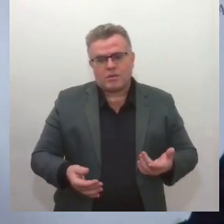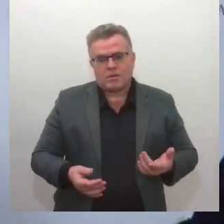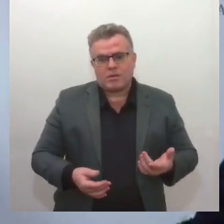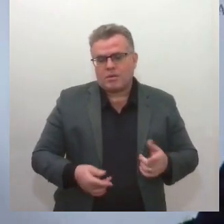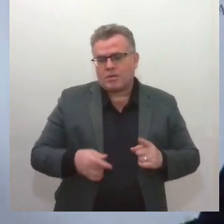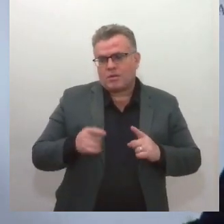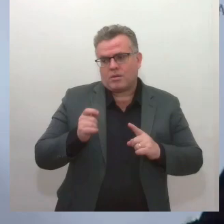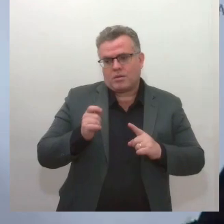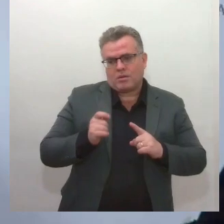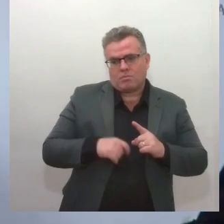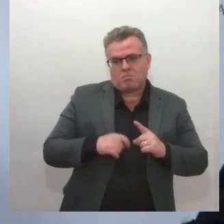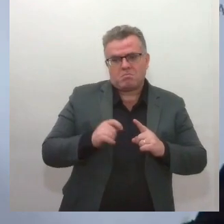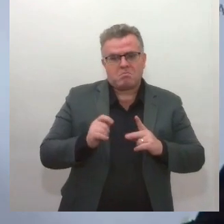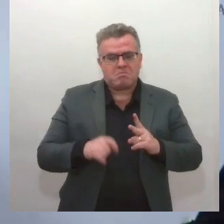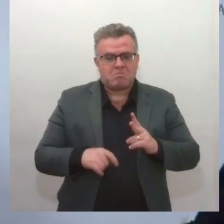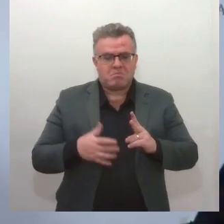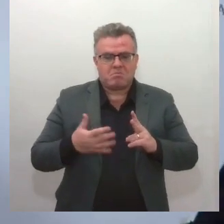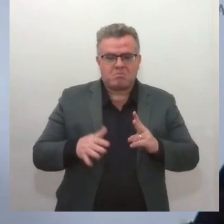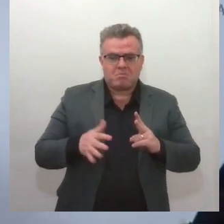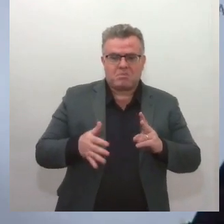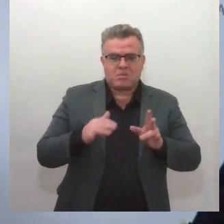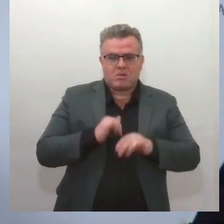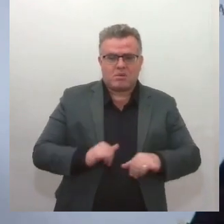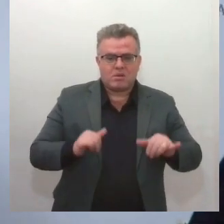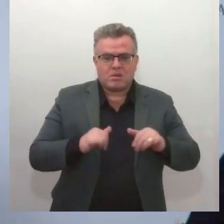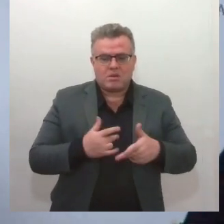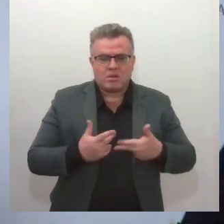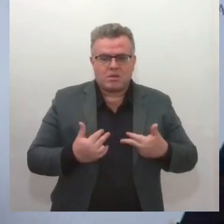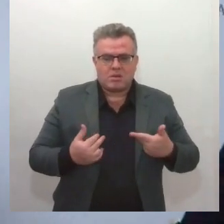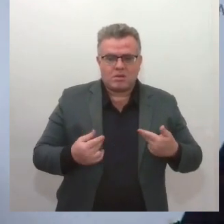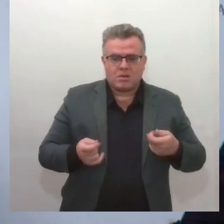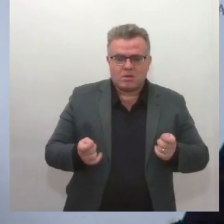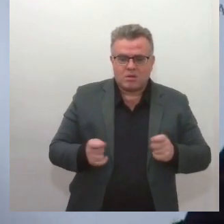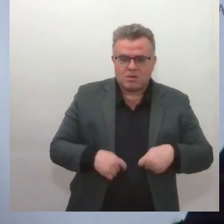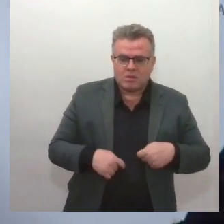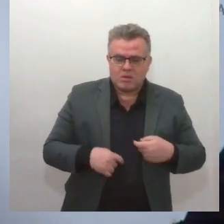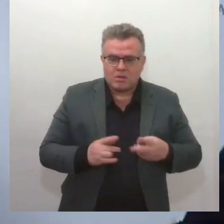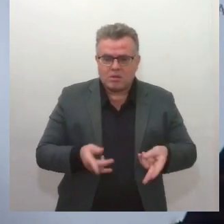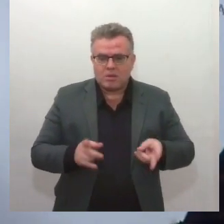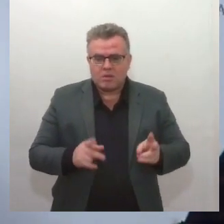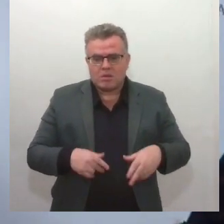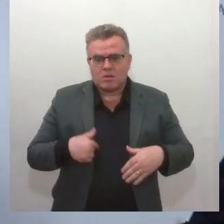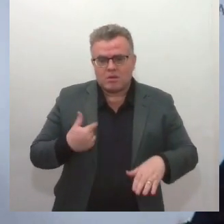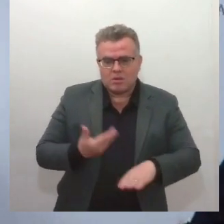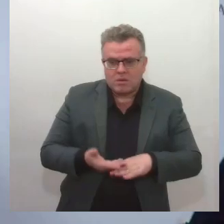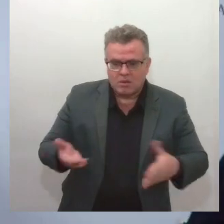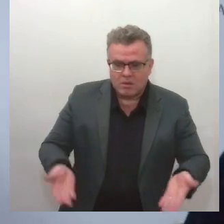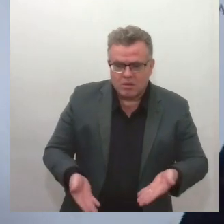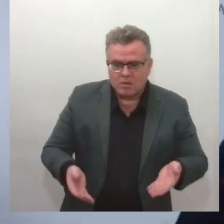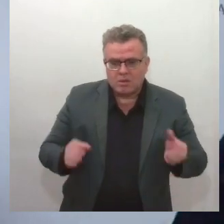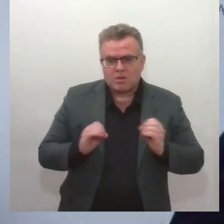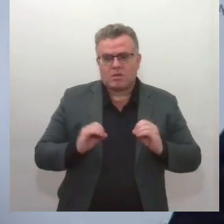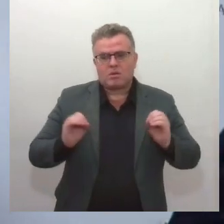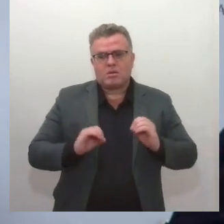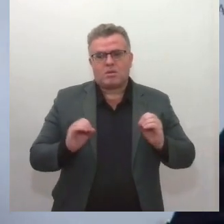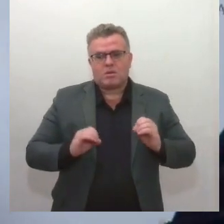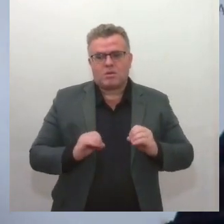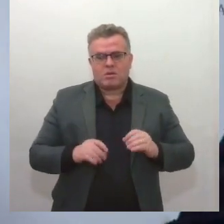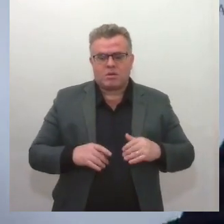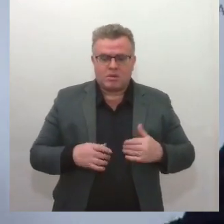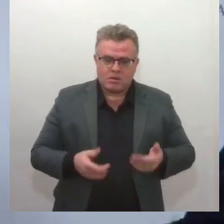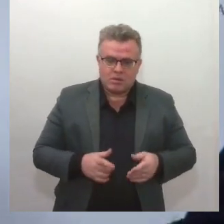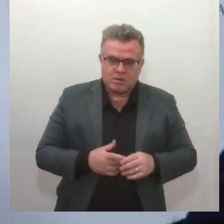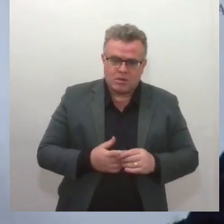divulgar alguma ação, né, algo nesse sentido, e até hoje não, o povo lá, a comunidade, não